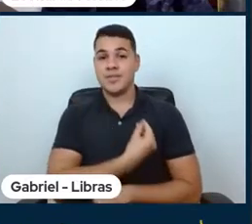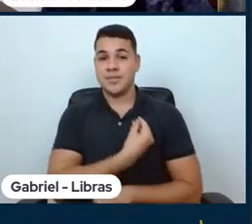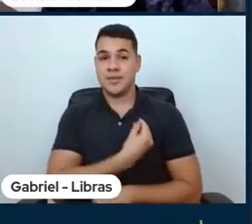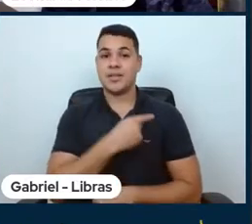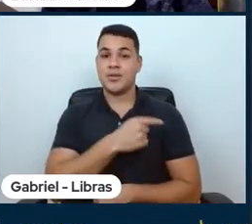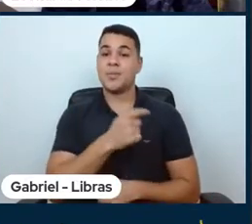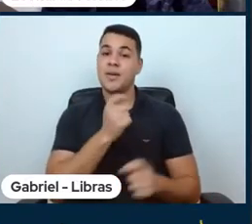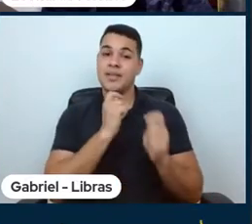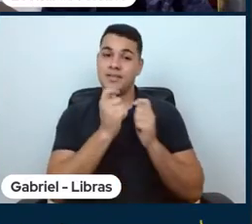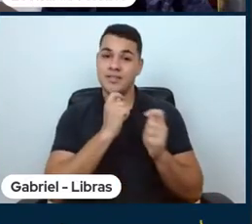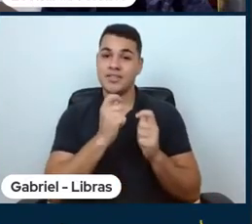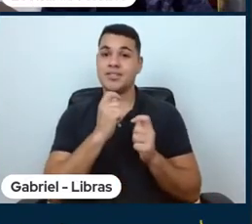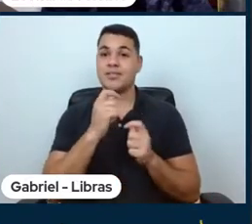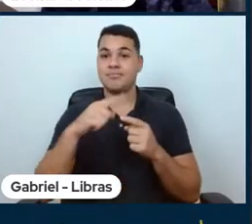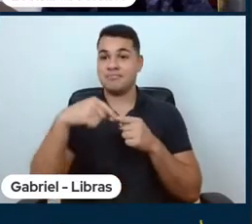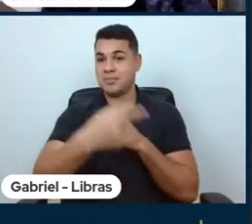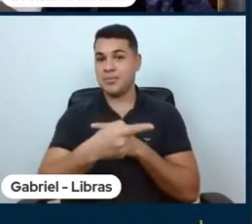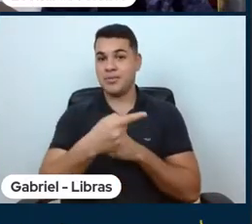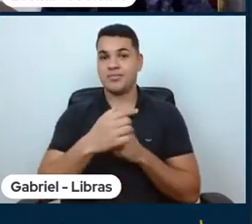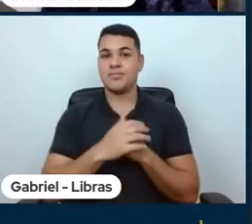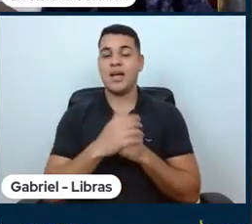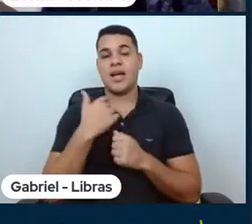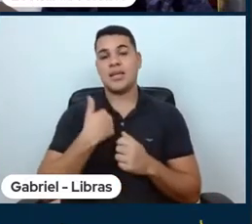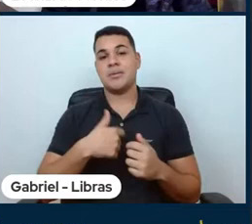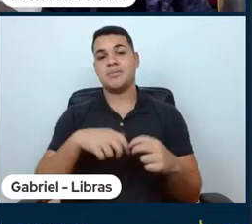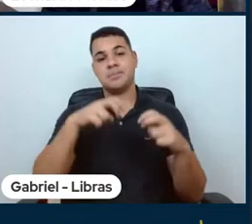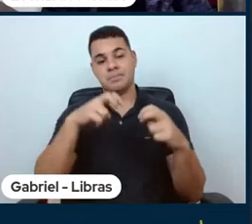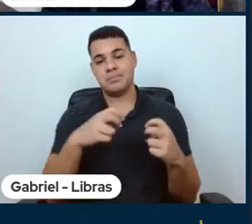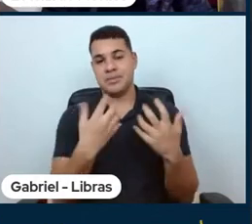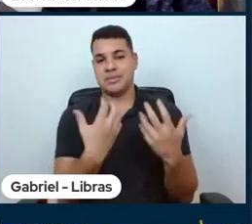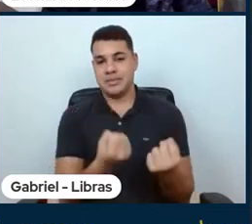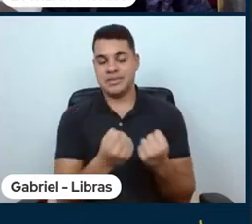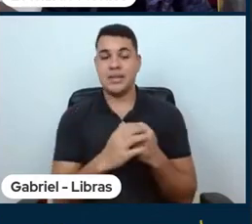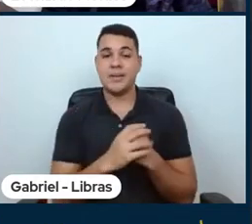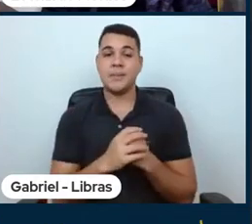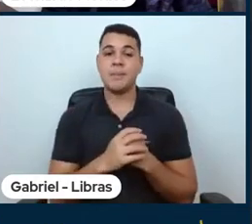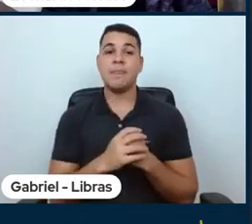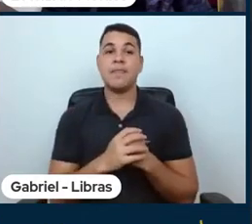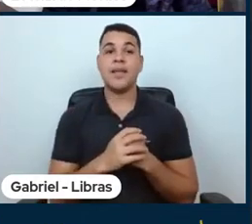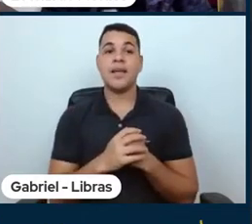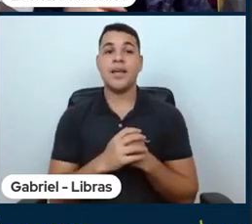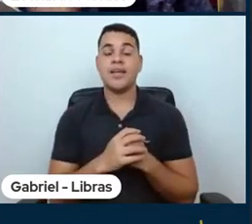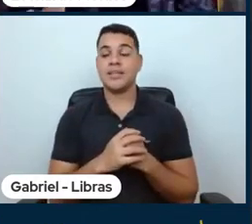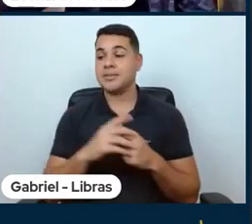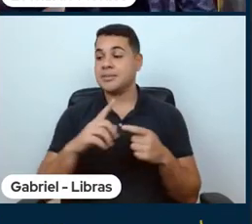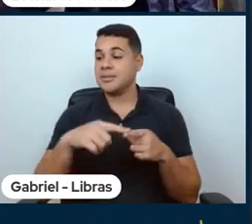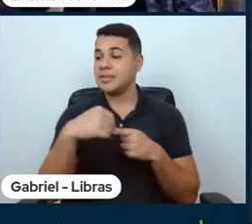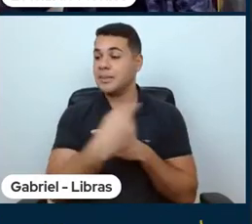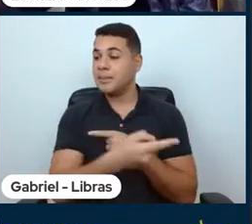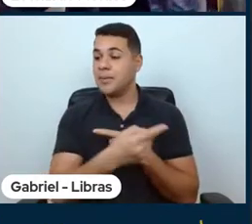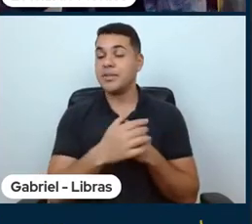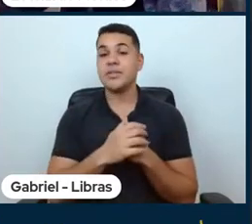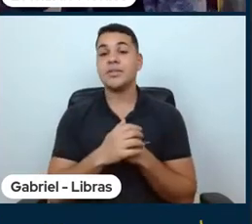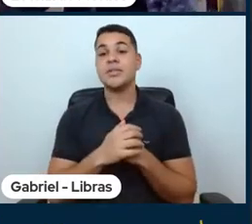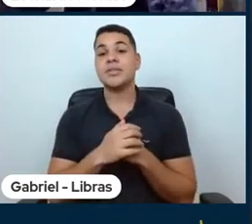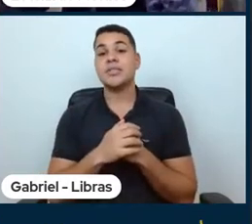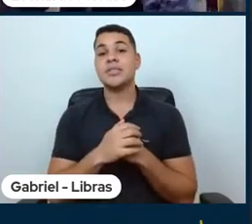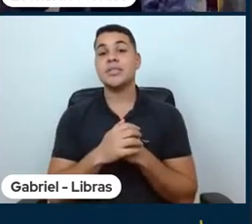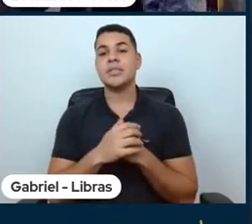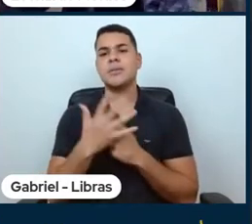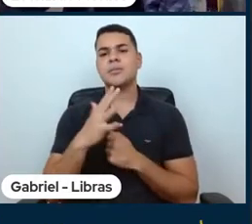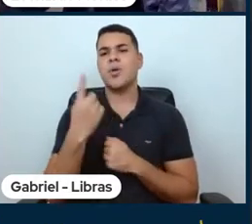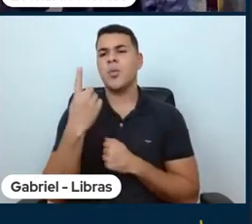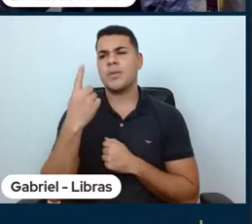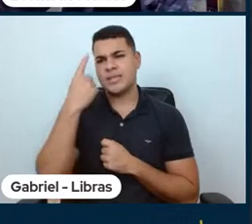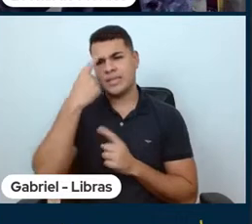com ela no outro dia. Aí eu aceitei participar com ela nessa entrevista, e depois disso, eu acho que uma semana